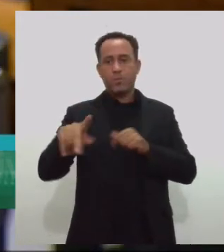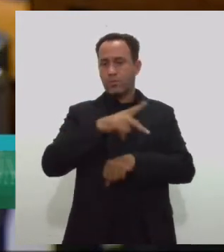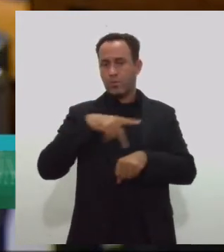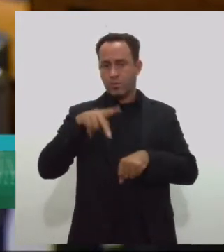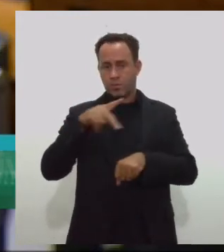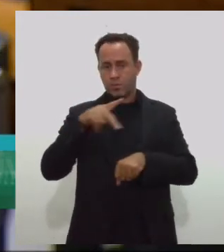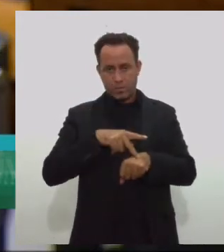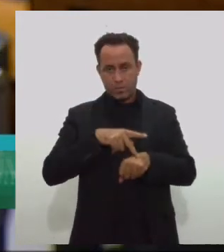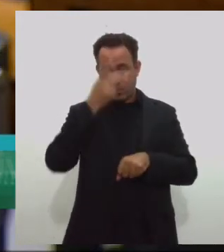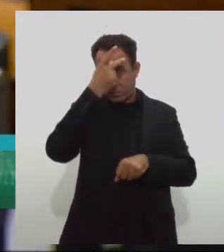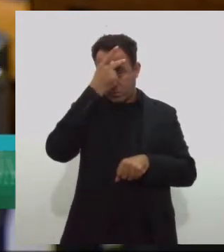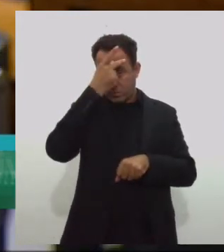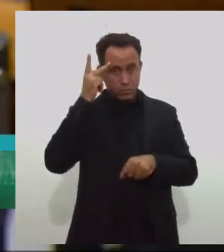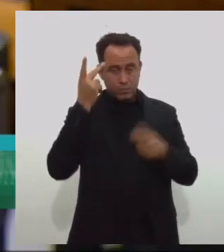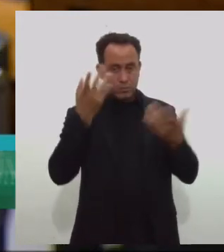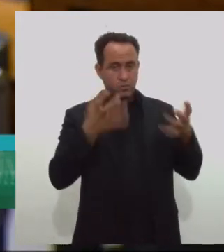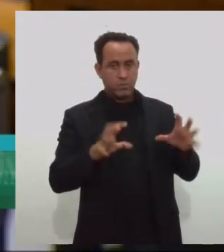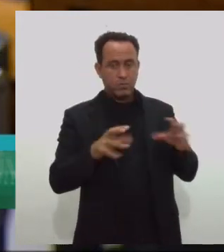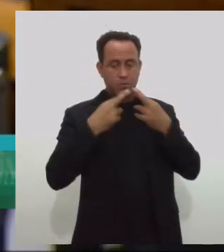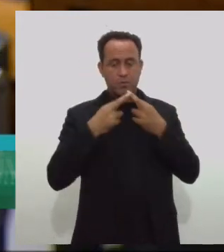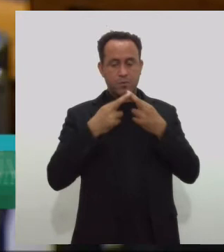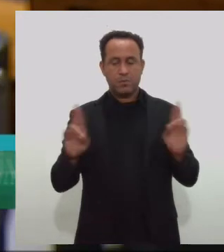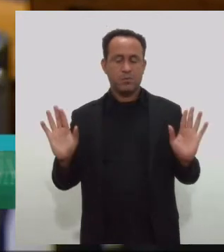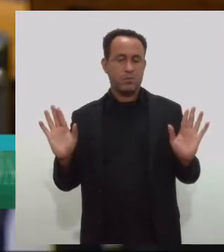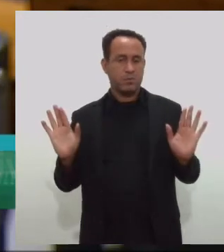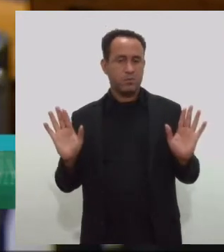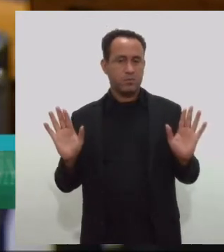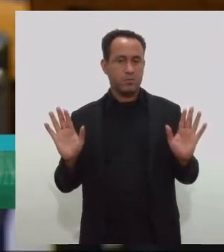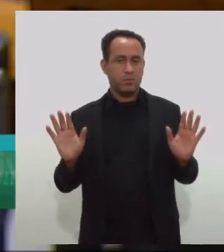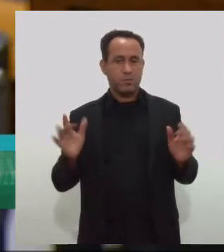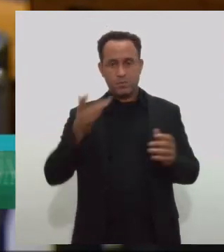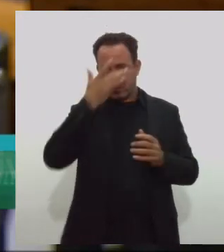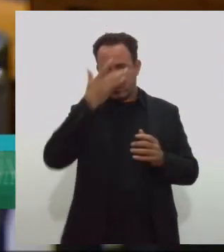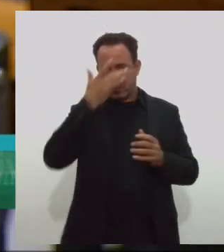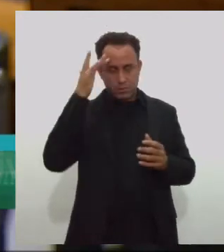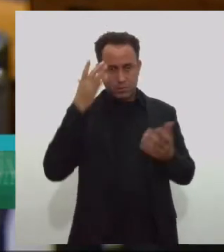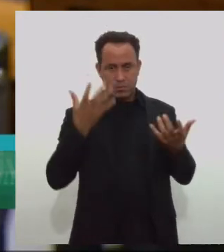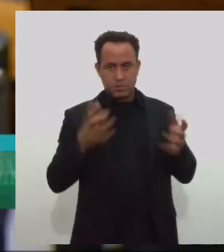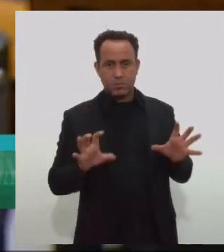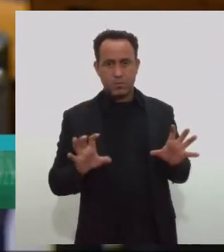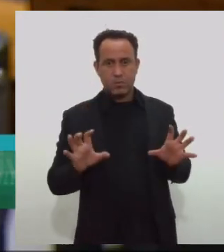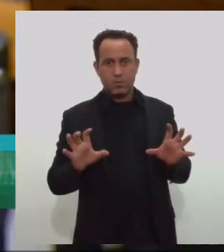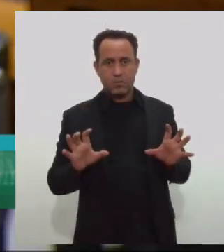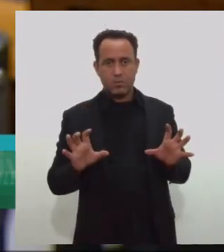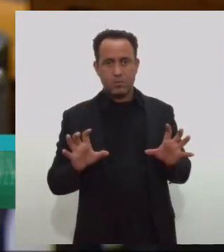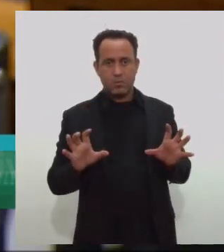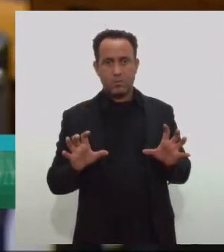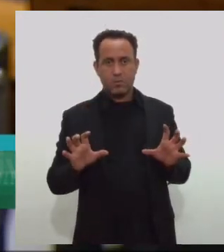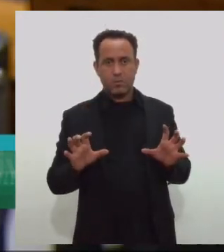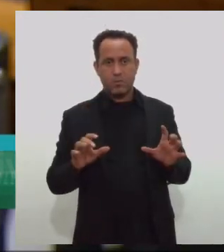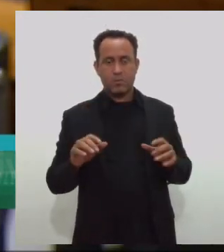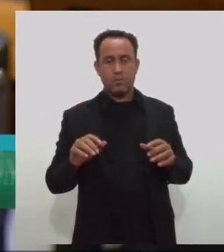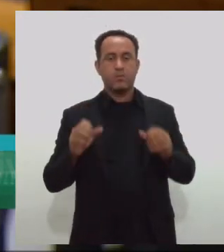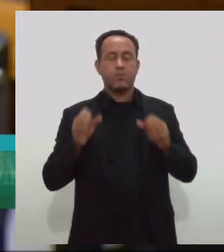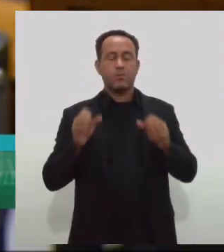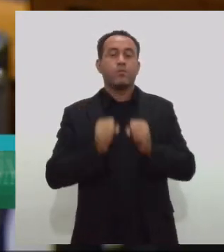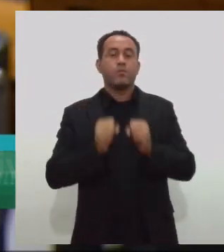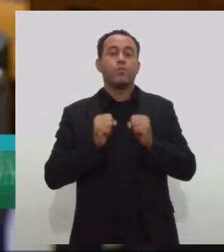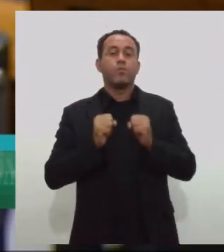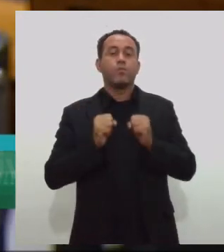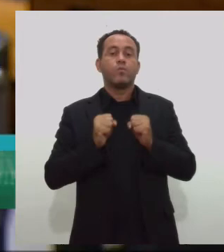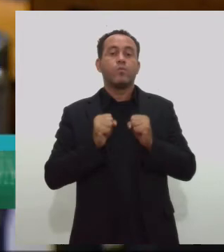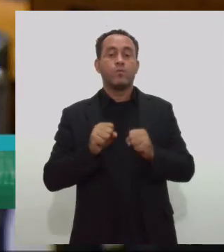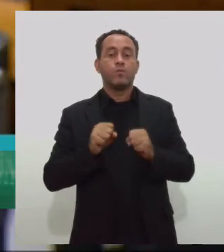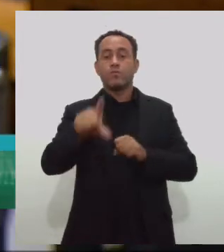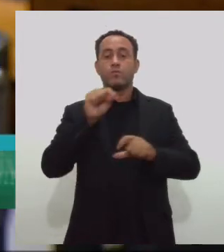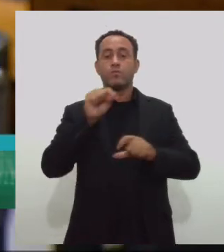As pessoas não querem mais decidir, as pessoas não querem mais tomar o seu poder discricionário de